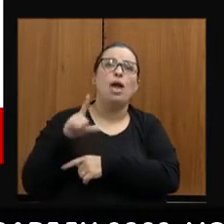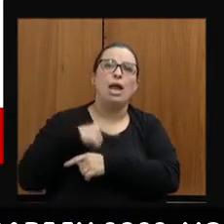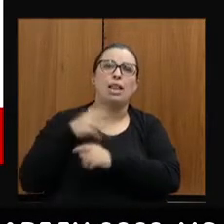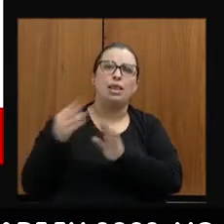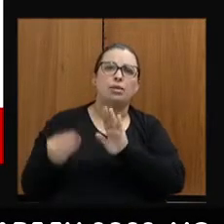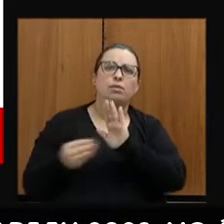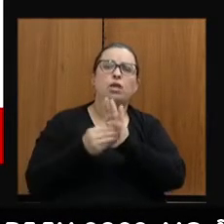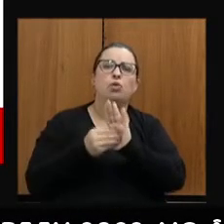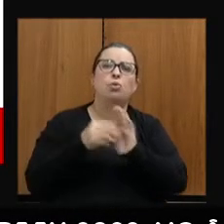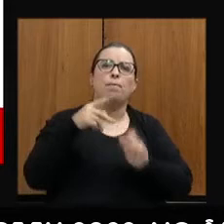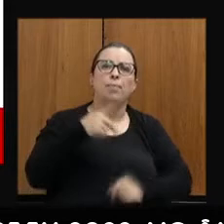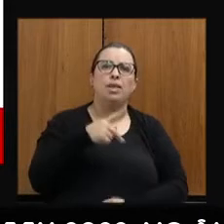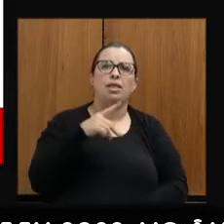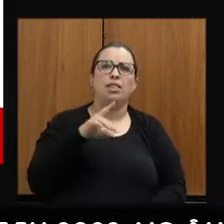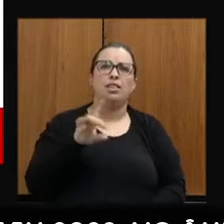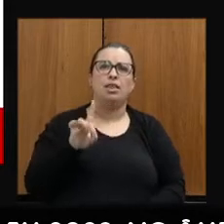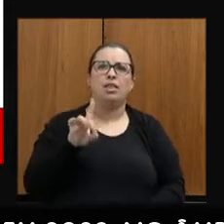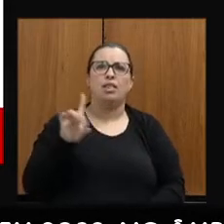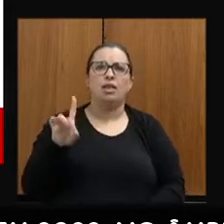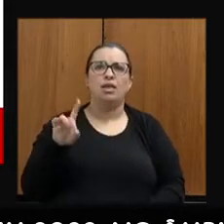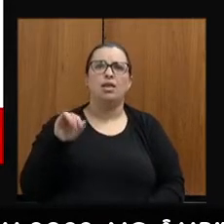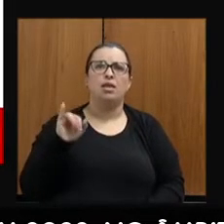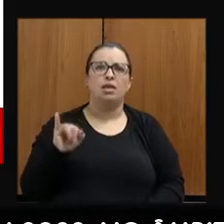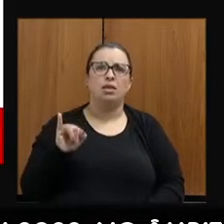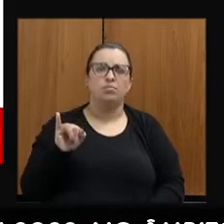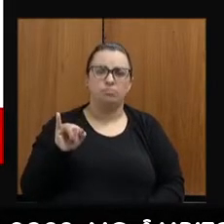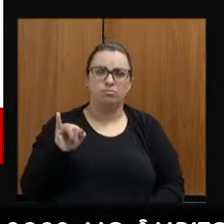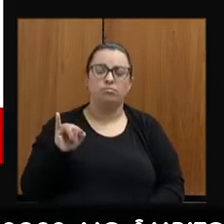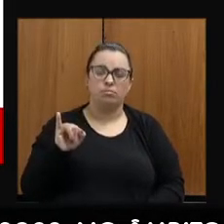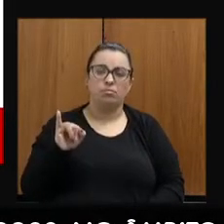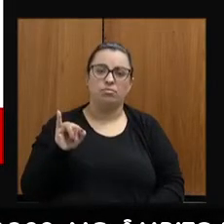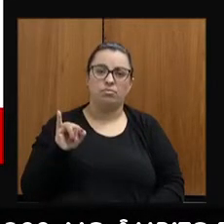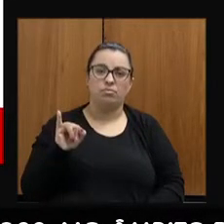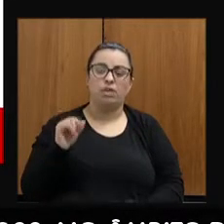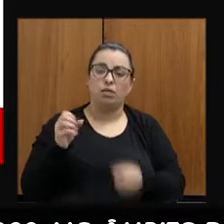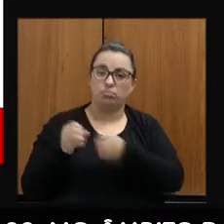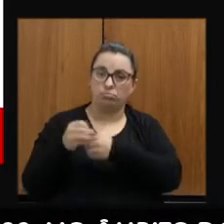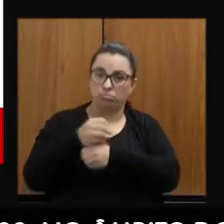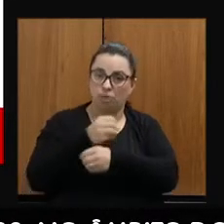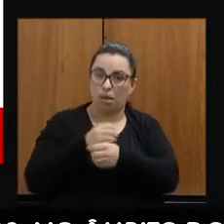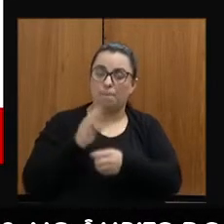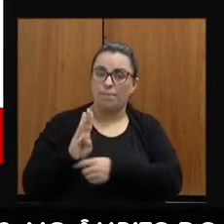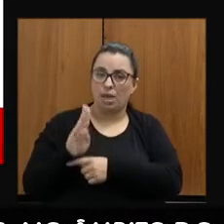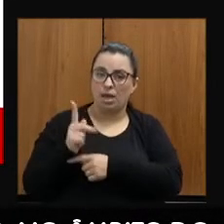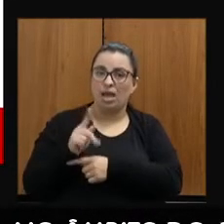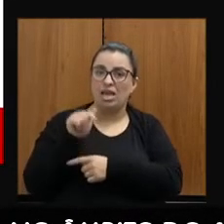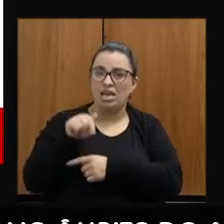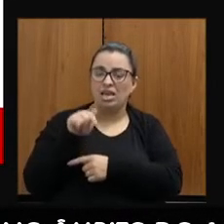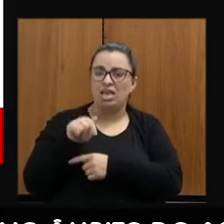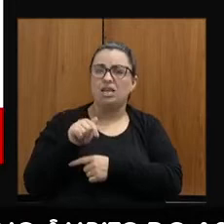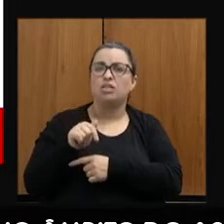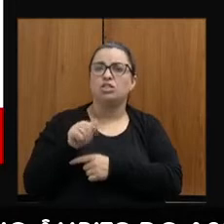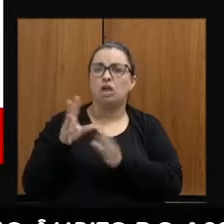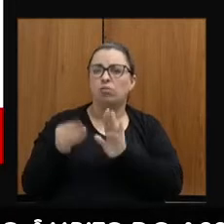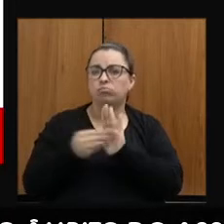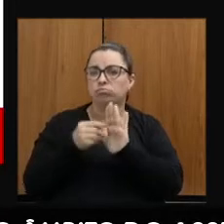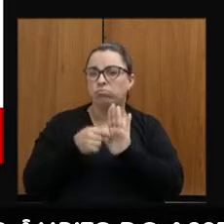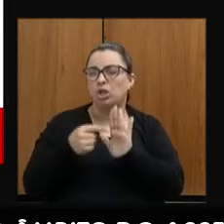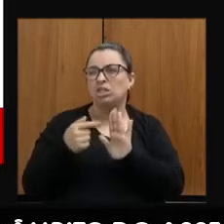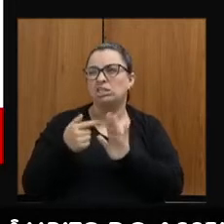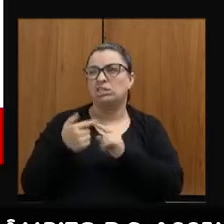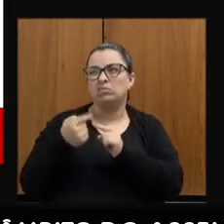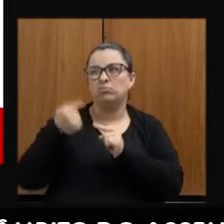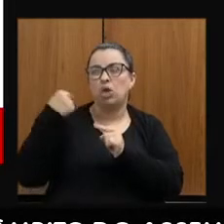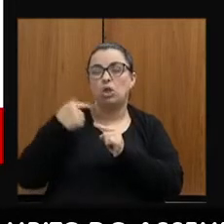plano de desenvolvimento integrado da região metropolitana então mês traçado consta desde 2011 no PDI e